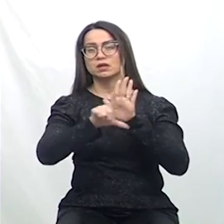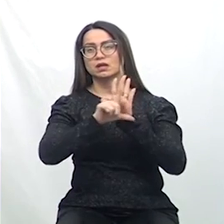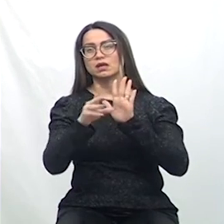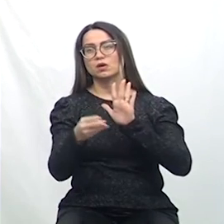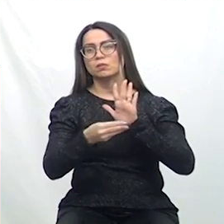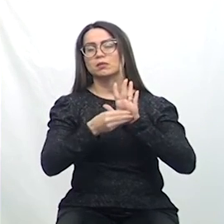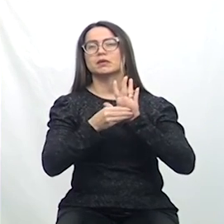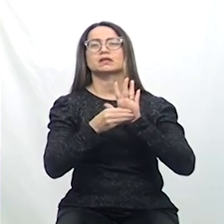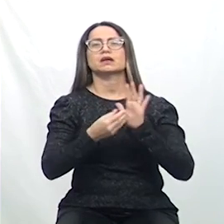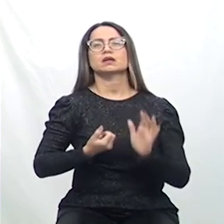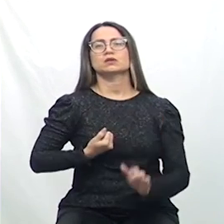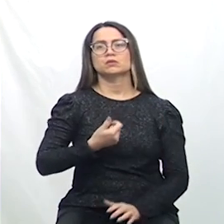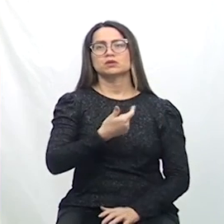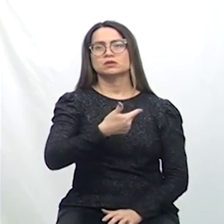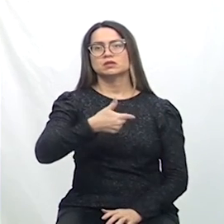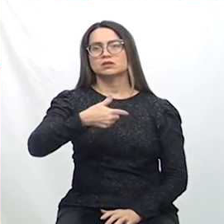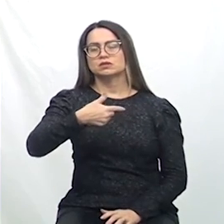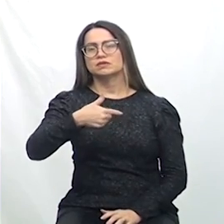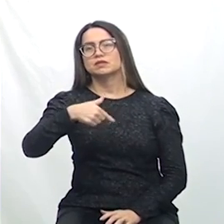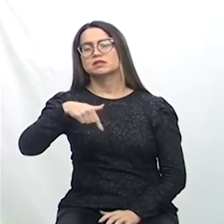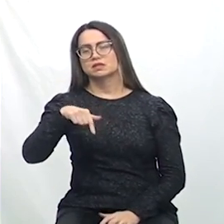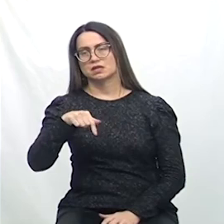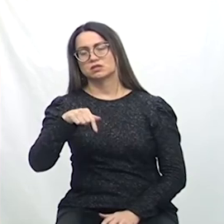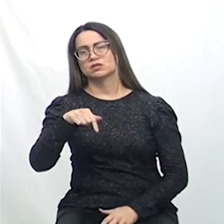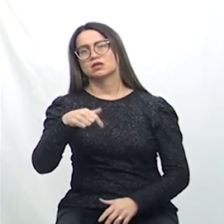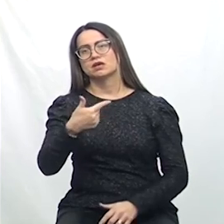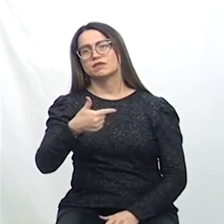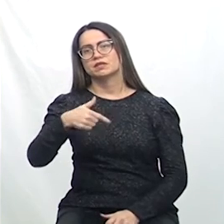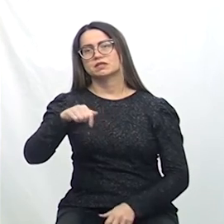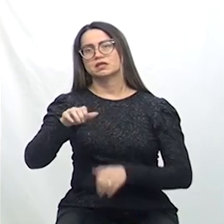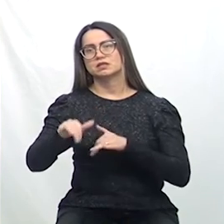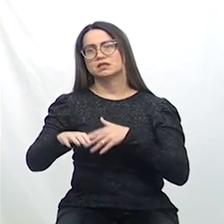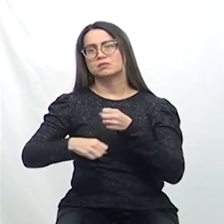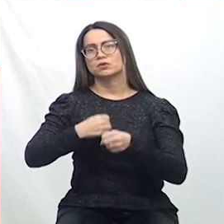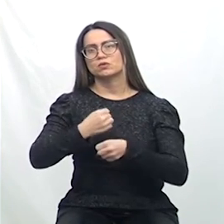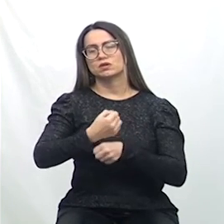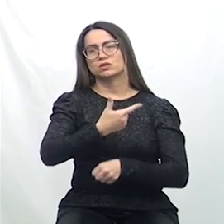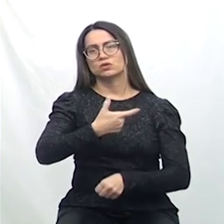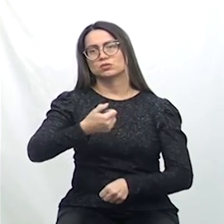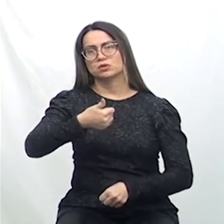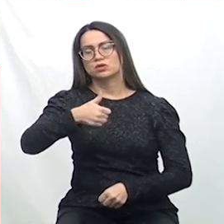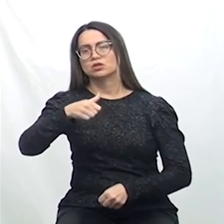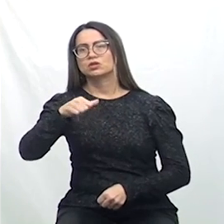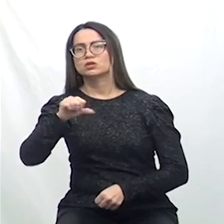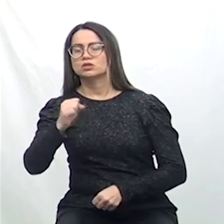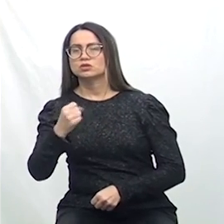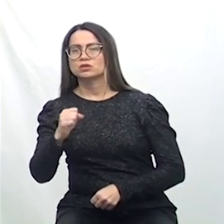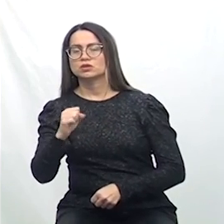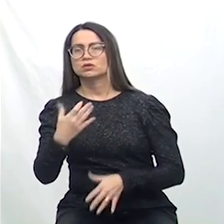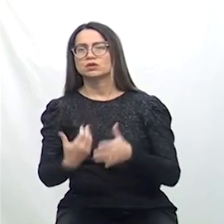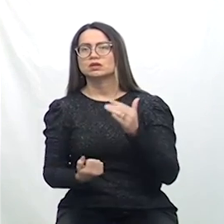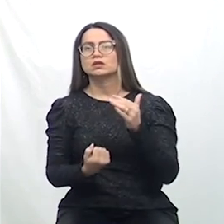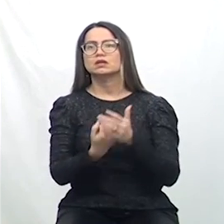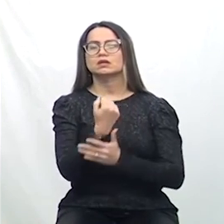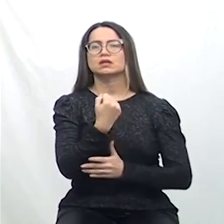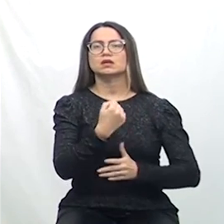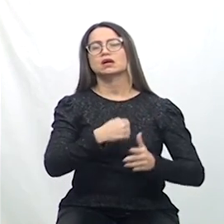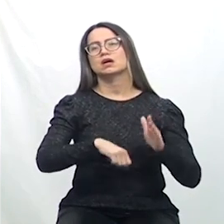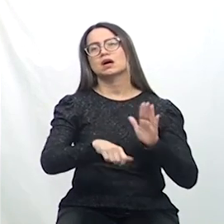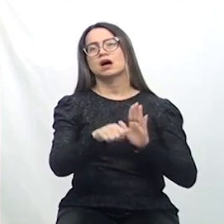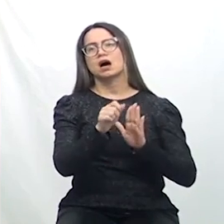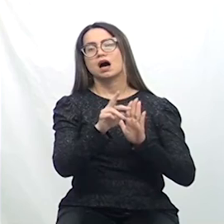287, de 27 de setembro de 2018, a qual institui o Código Tributário do município de